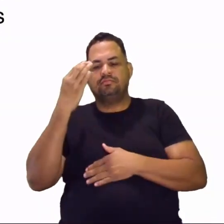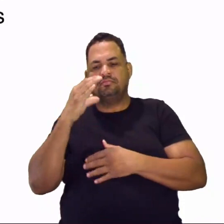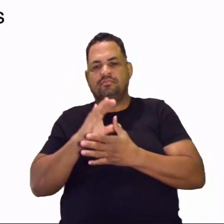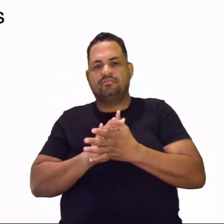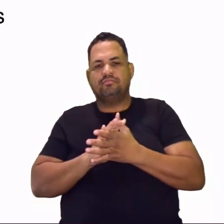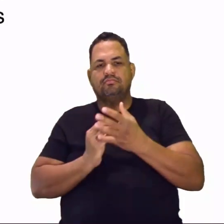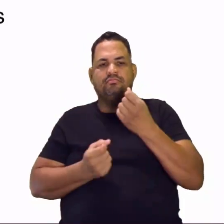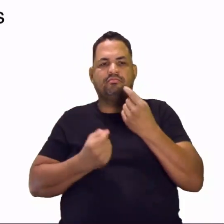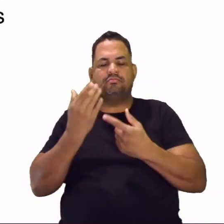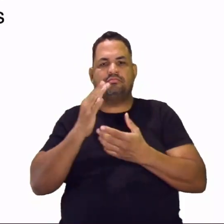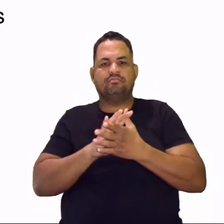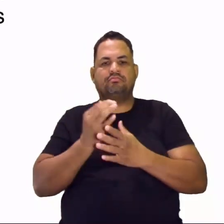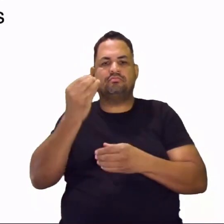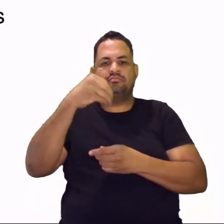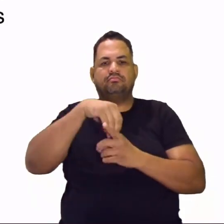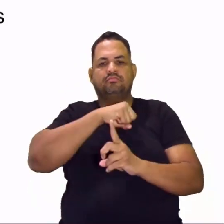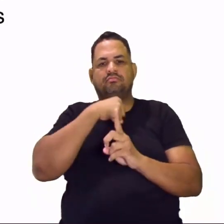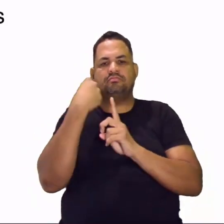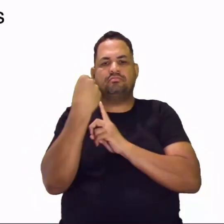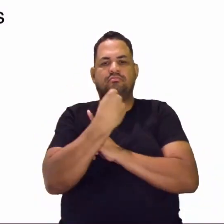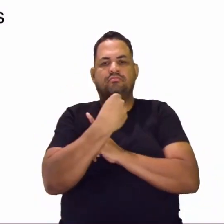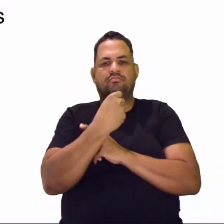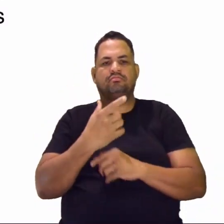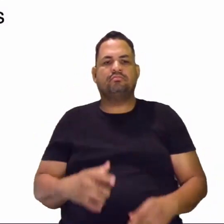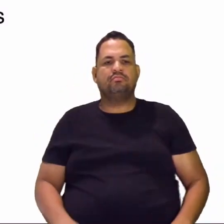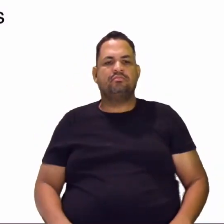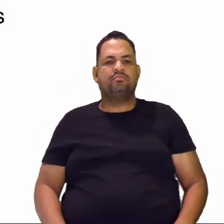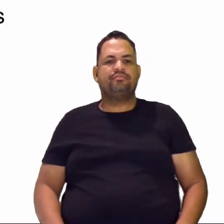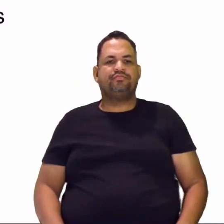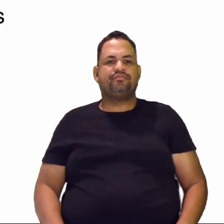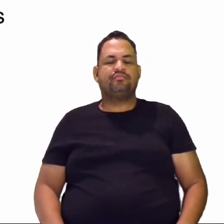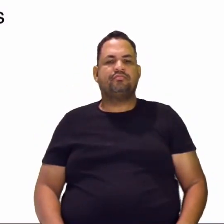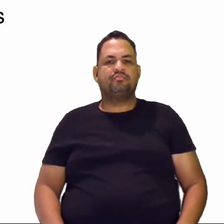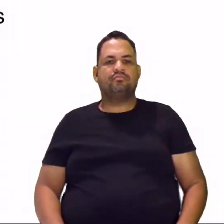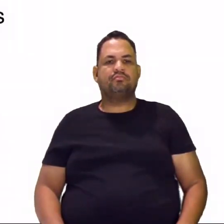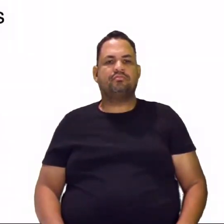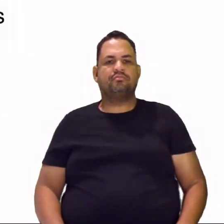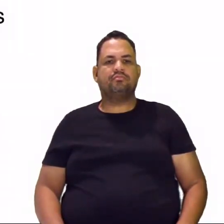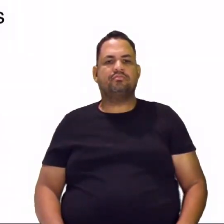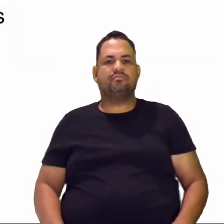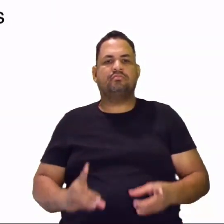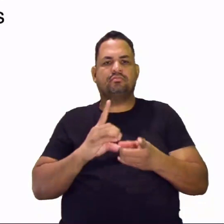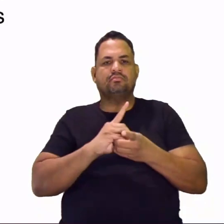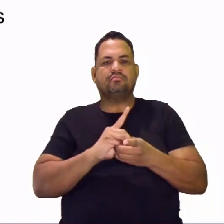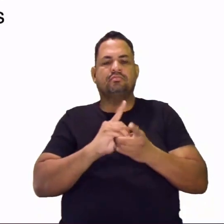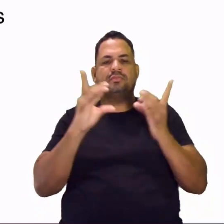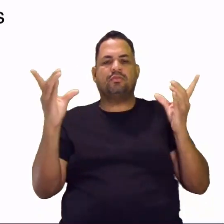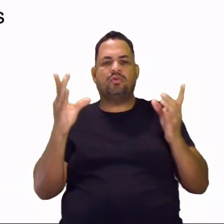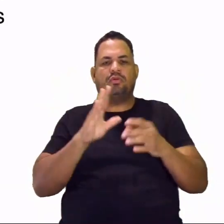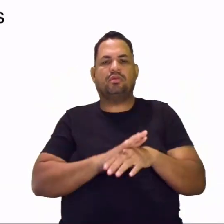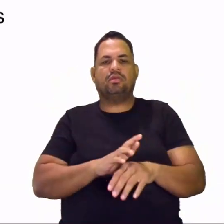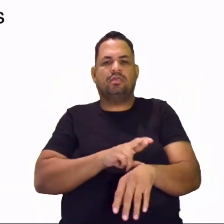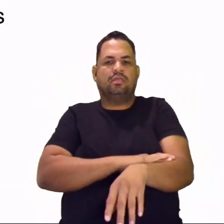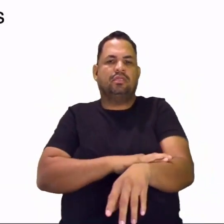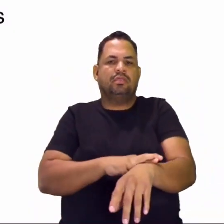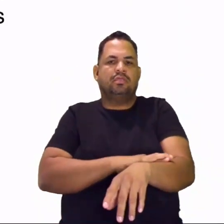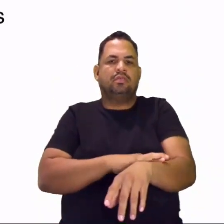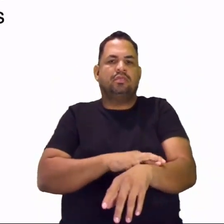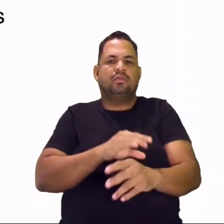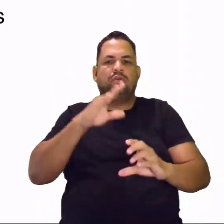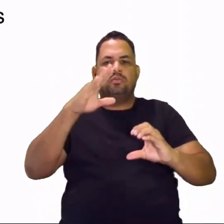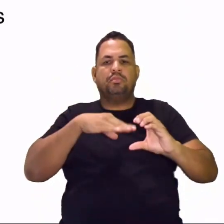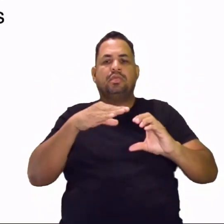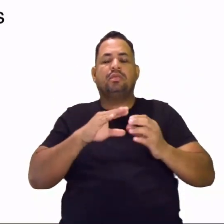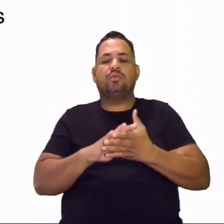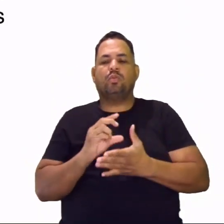aí, alguns da sociologia, que é aqui a discussão da democracia racial, mito